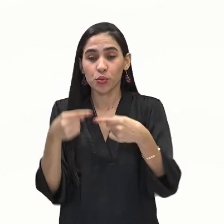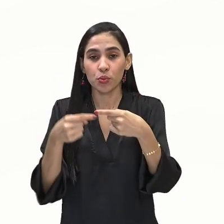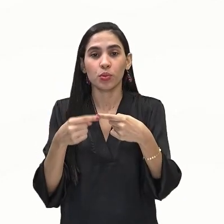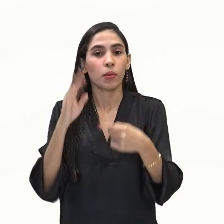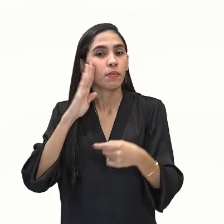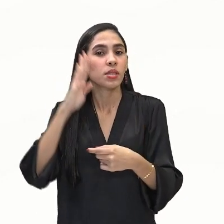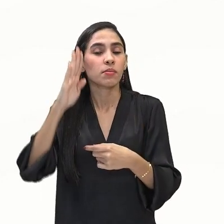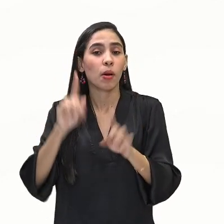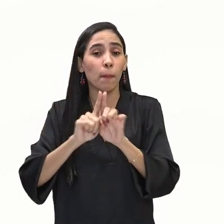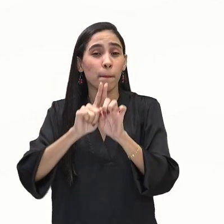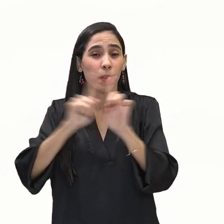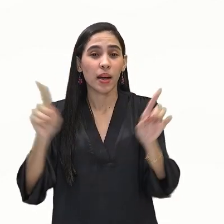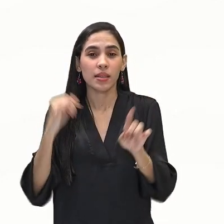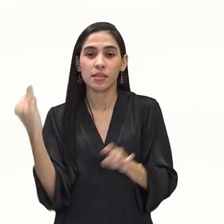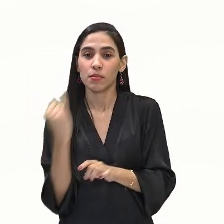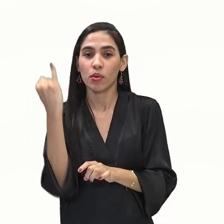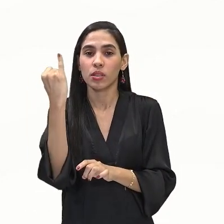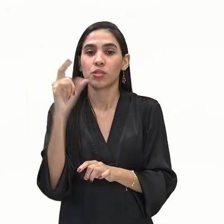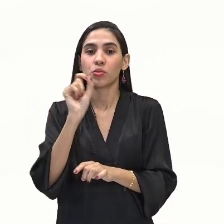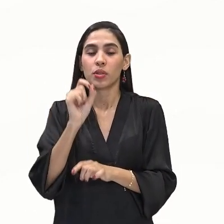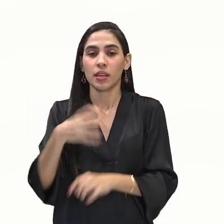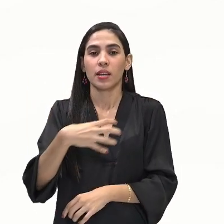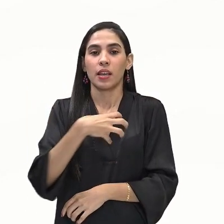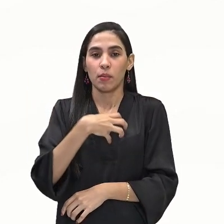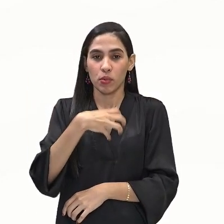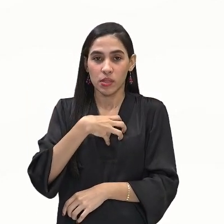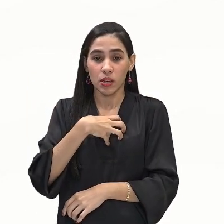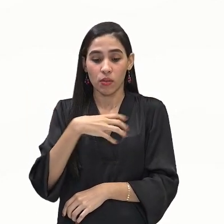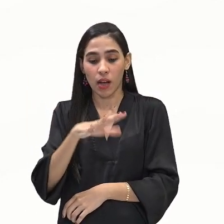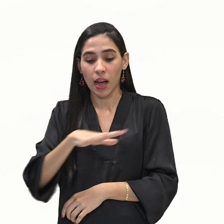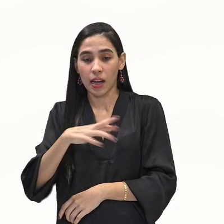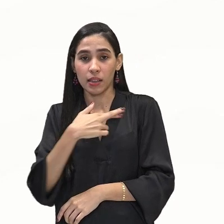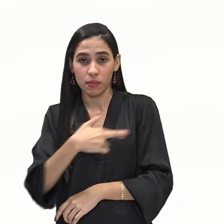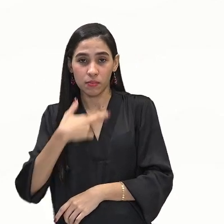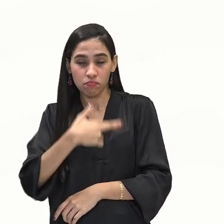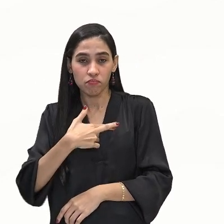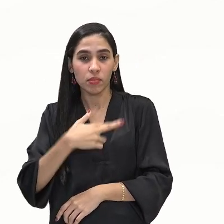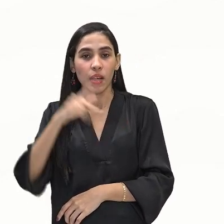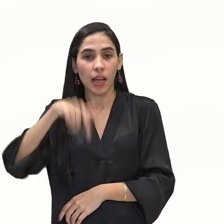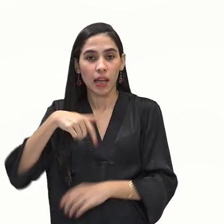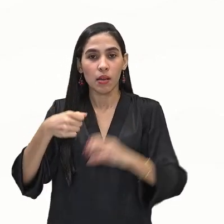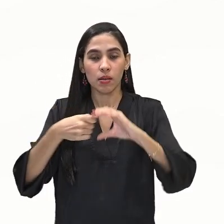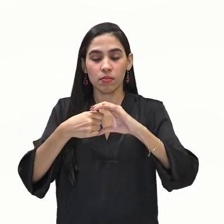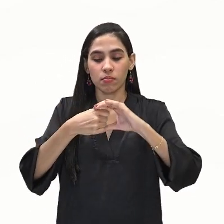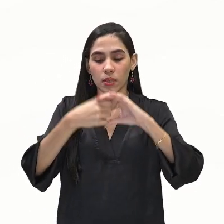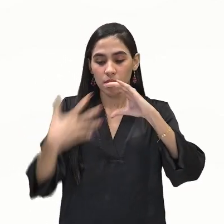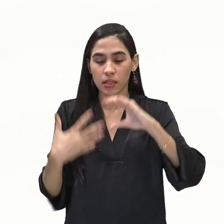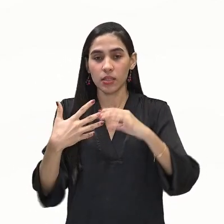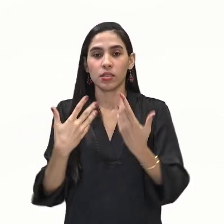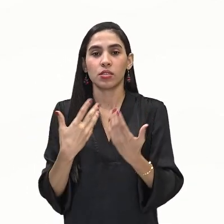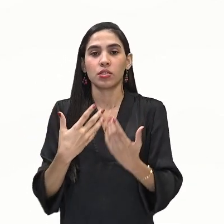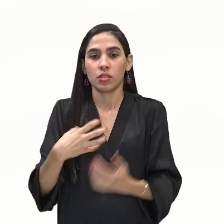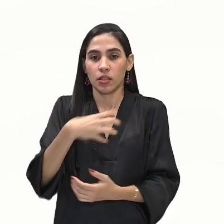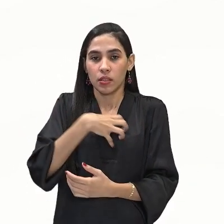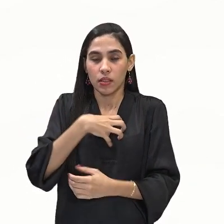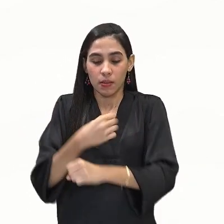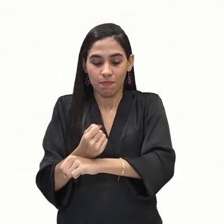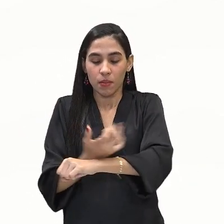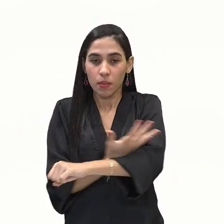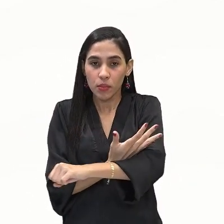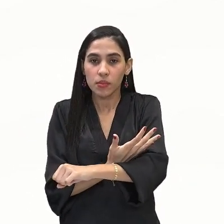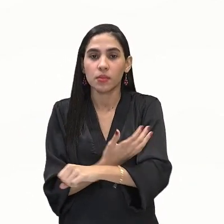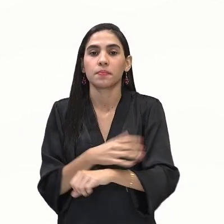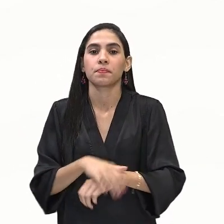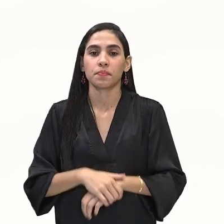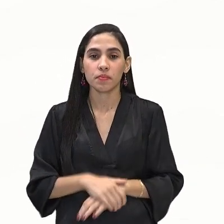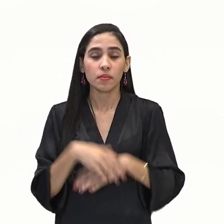dar ênfase para as emoções. Daí, essa característica do sentimentalismo, da emoção mesmo.